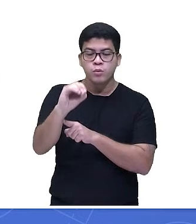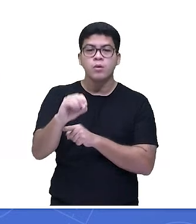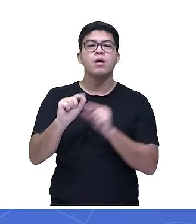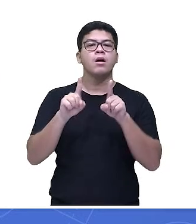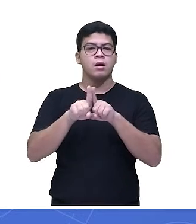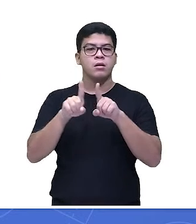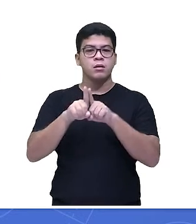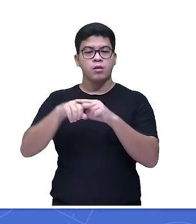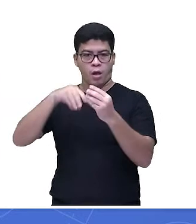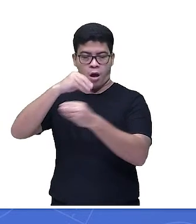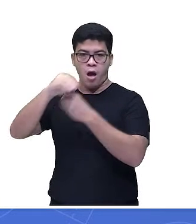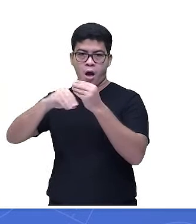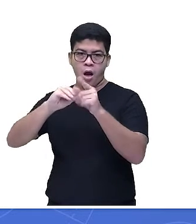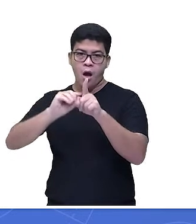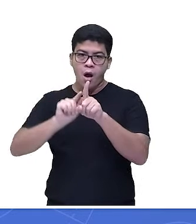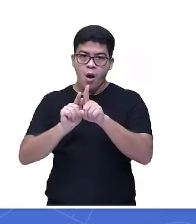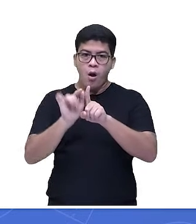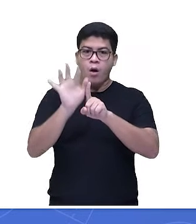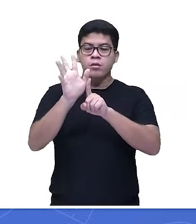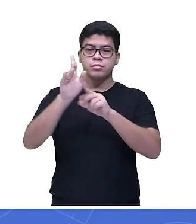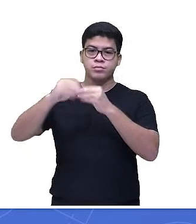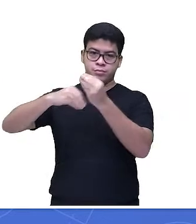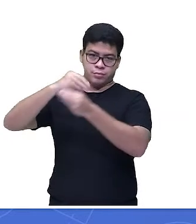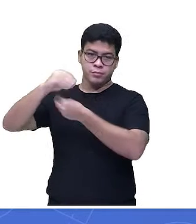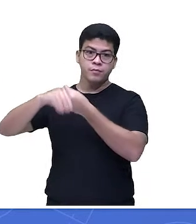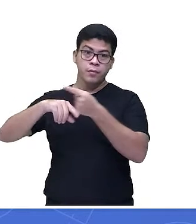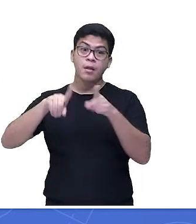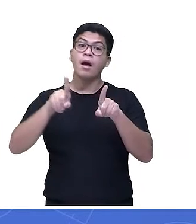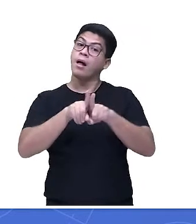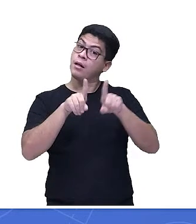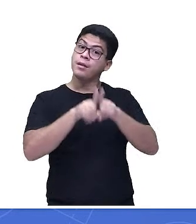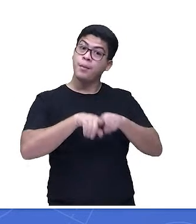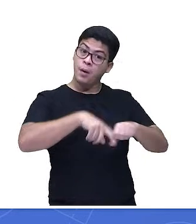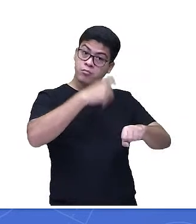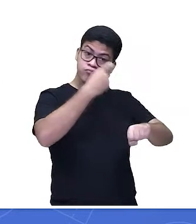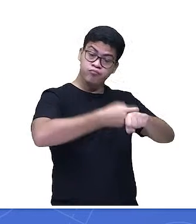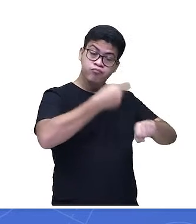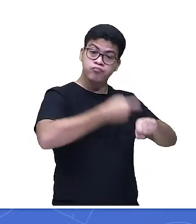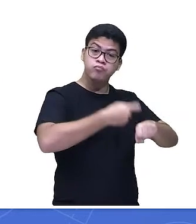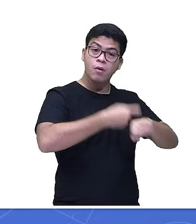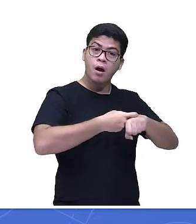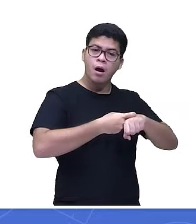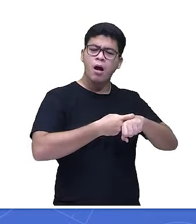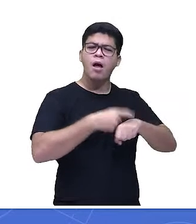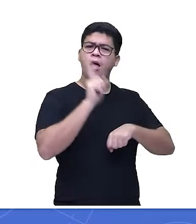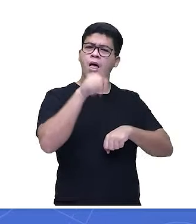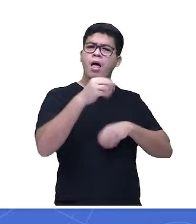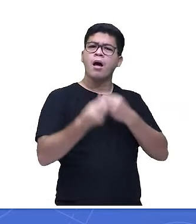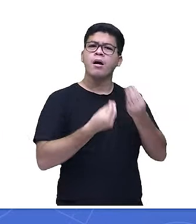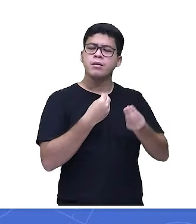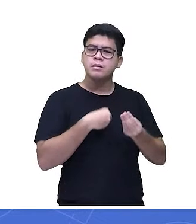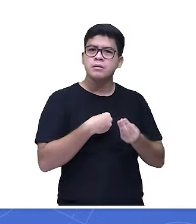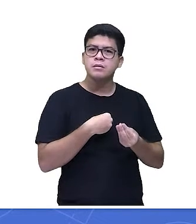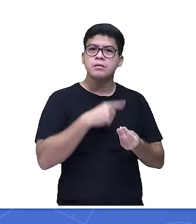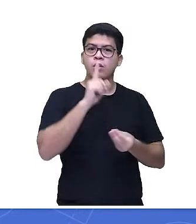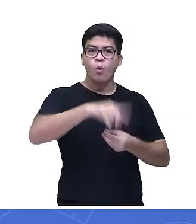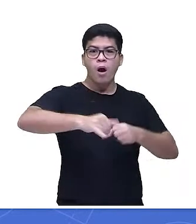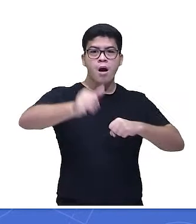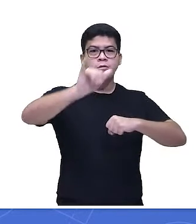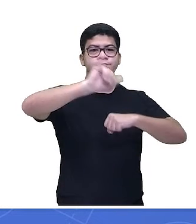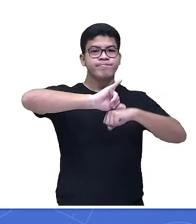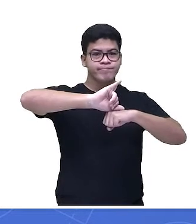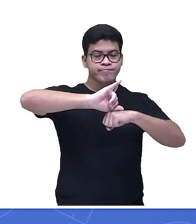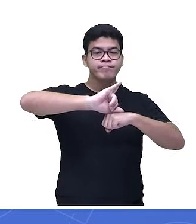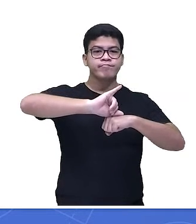gasosa. E temos uma mistura homogênea sólida,